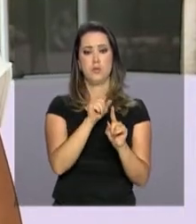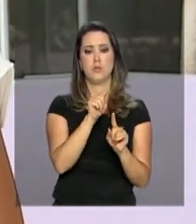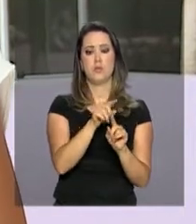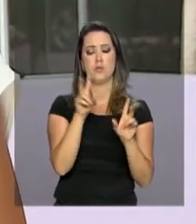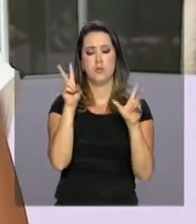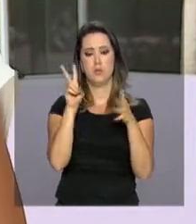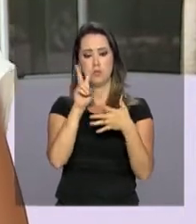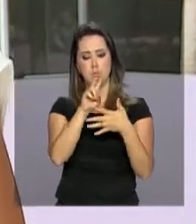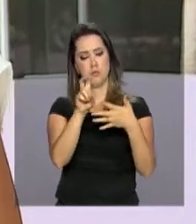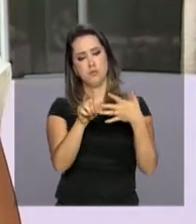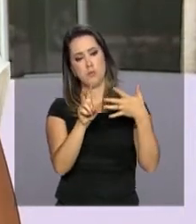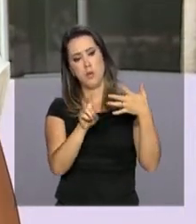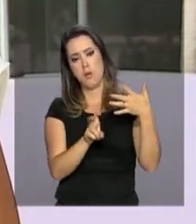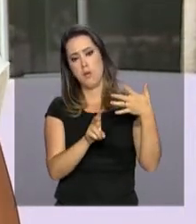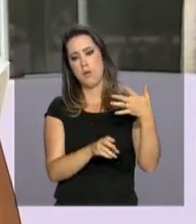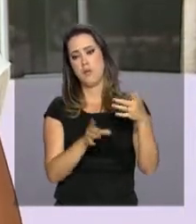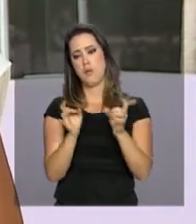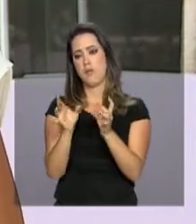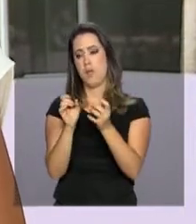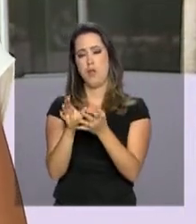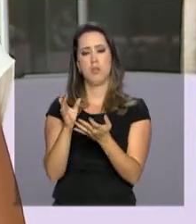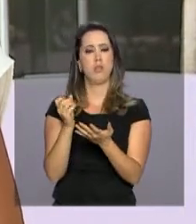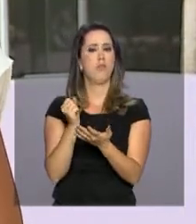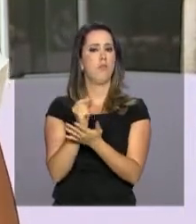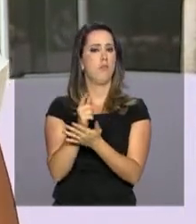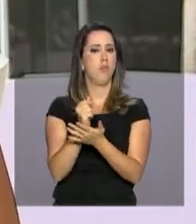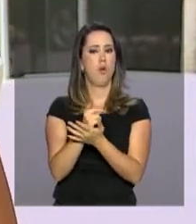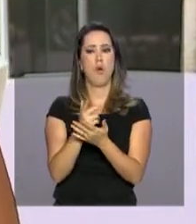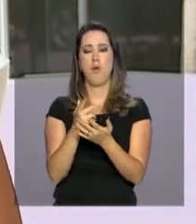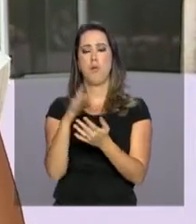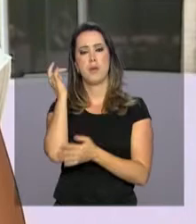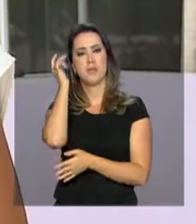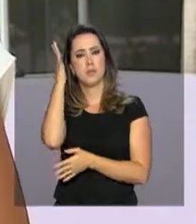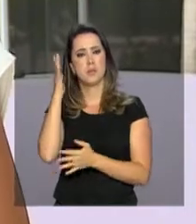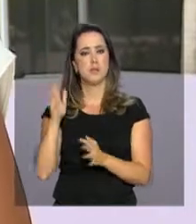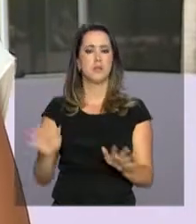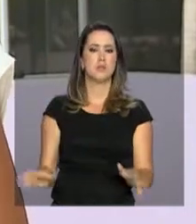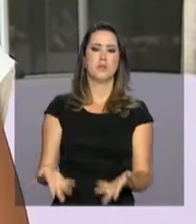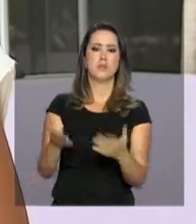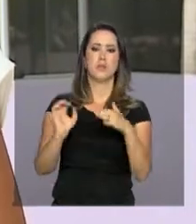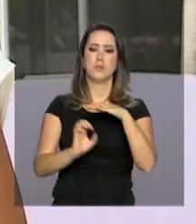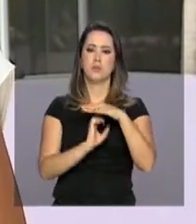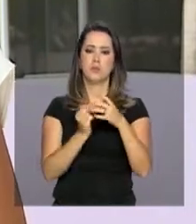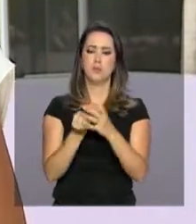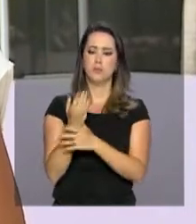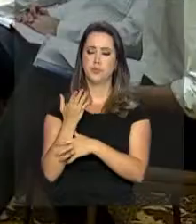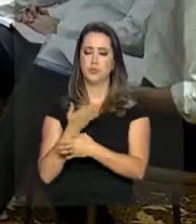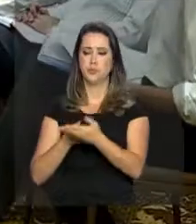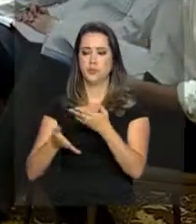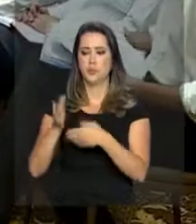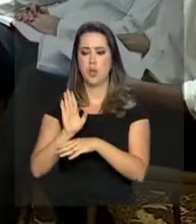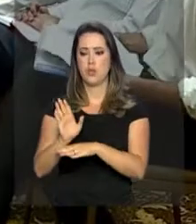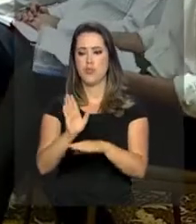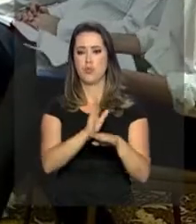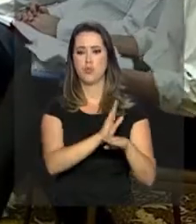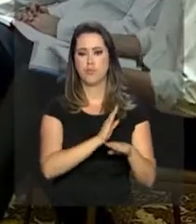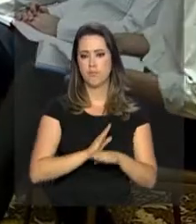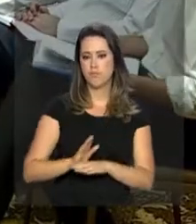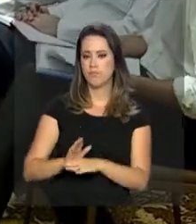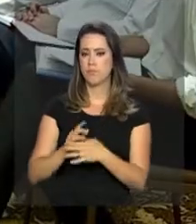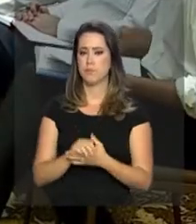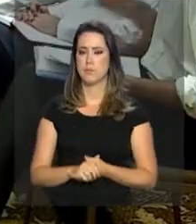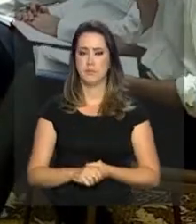barreiras não tarifárias facilitação de comércio promoção comercial e cooperação regulatória além das negociações